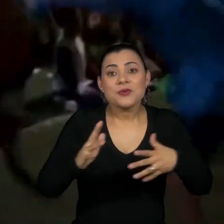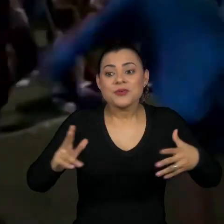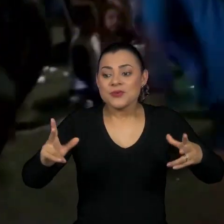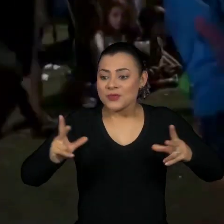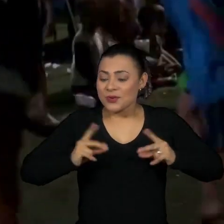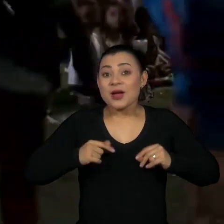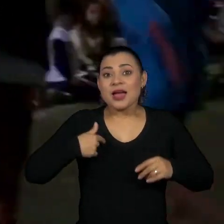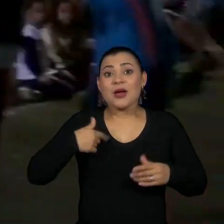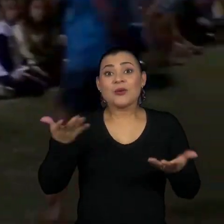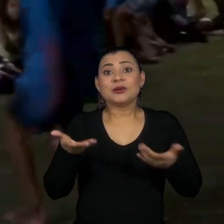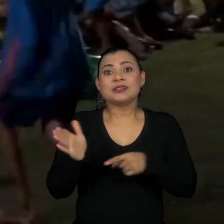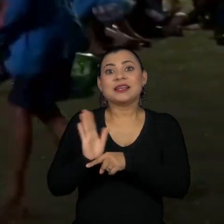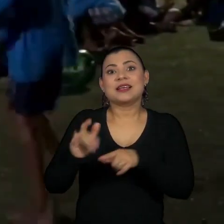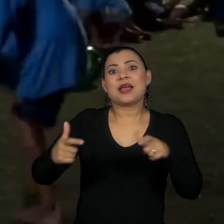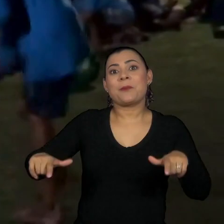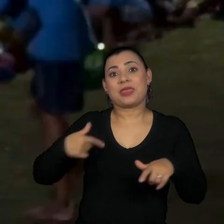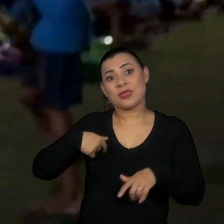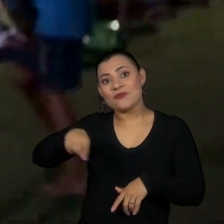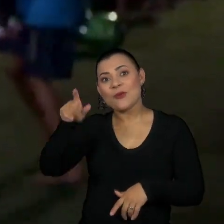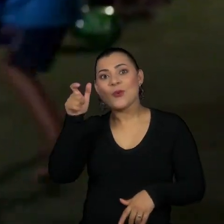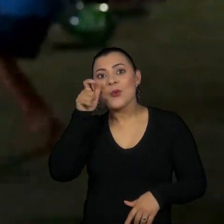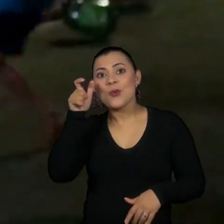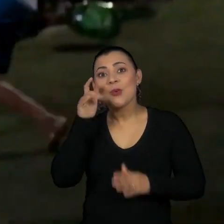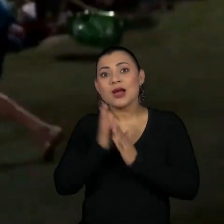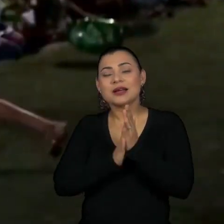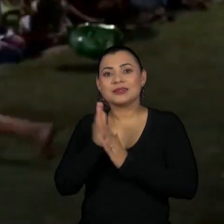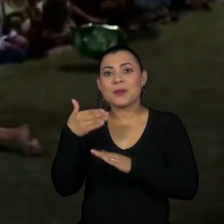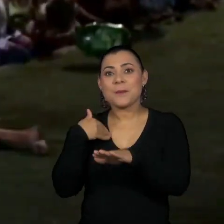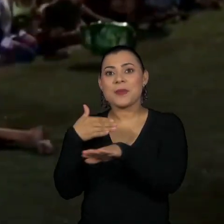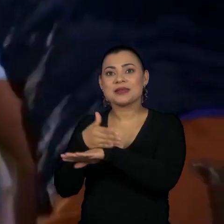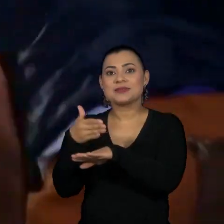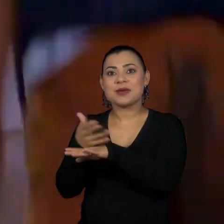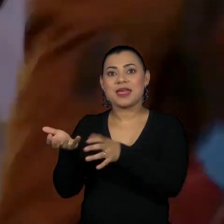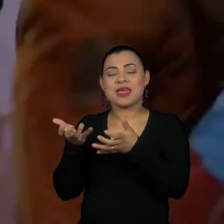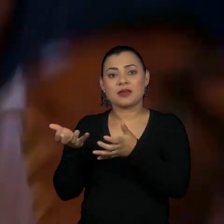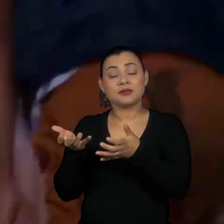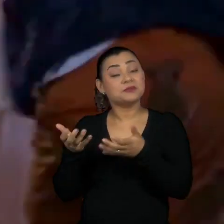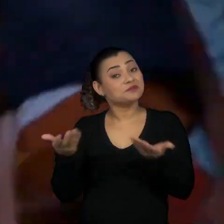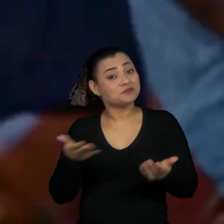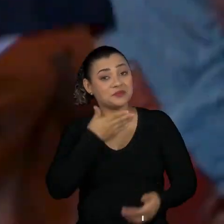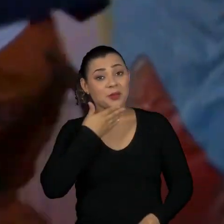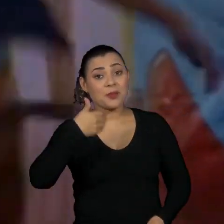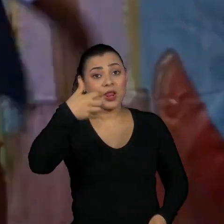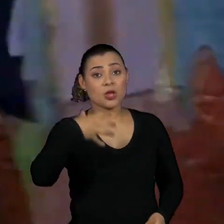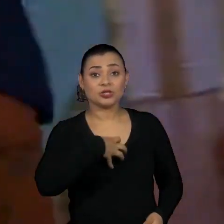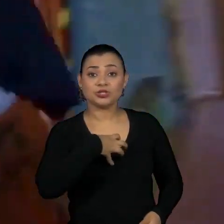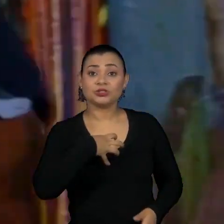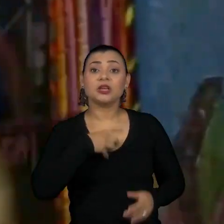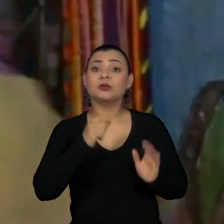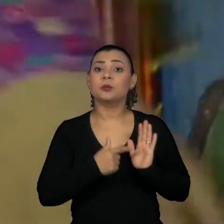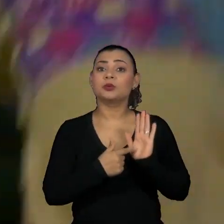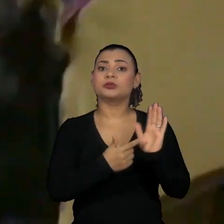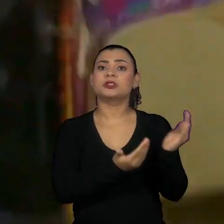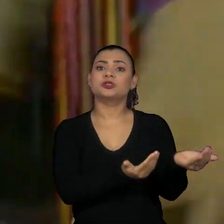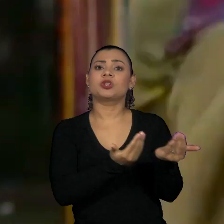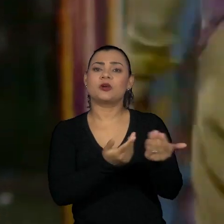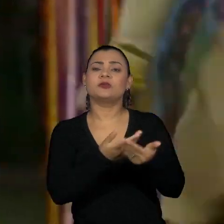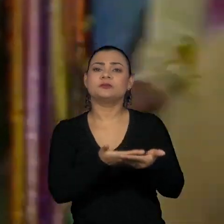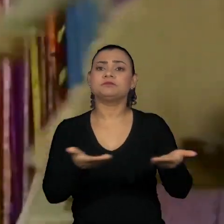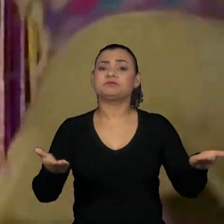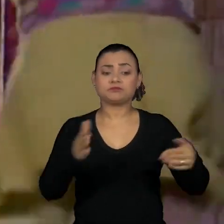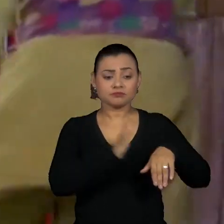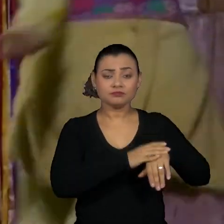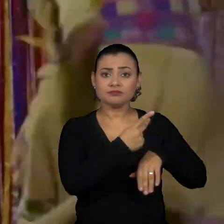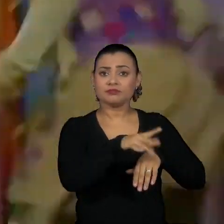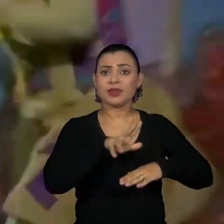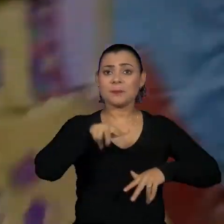hoje tem Cine Campinho, eu vou lá, eu vou participar. A melhor forma de mostrar as juventudes é colocando elas para falar. Então,